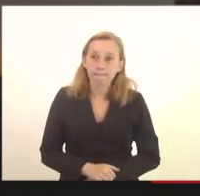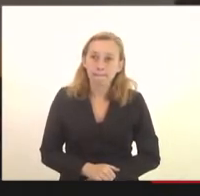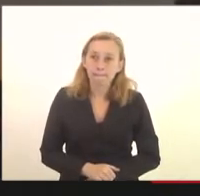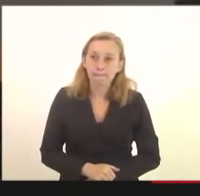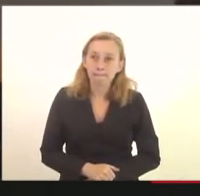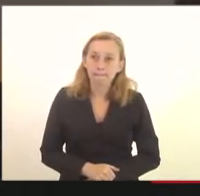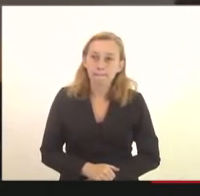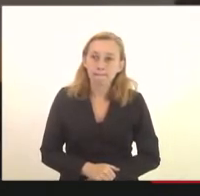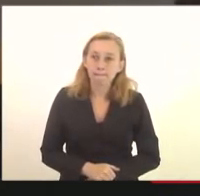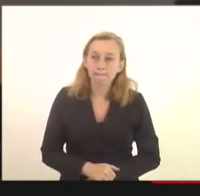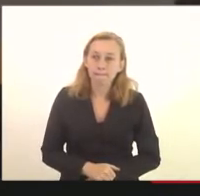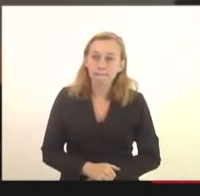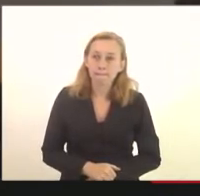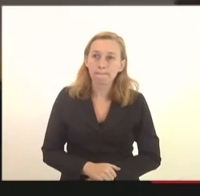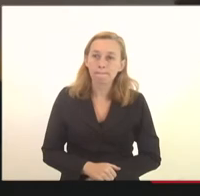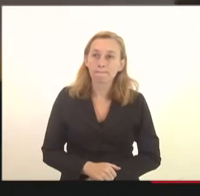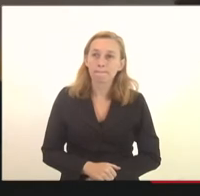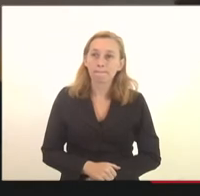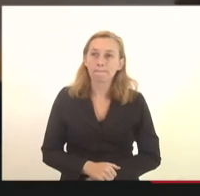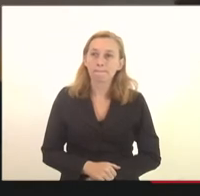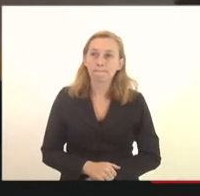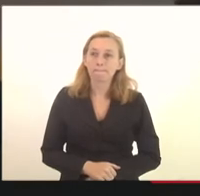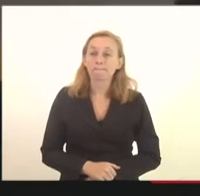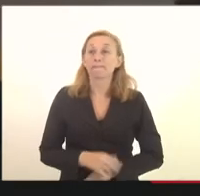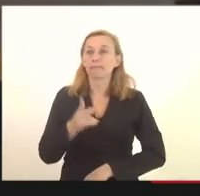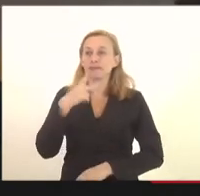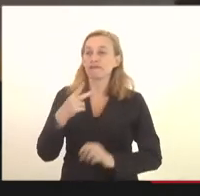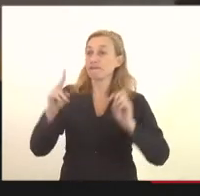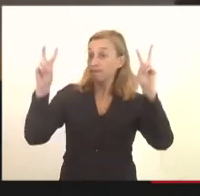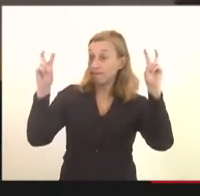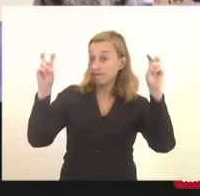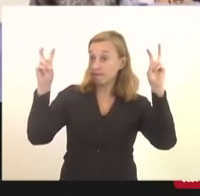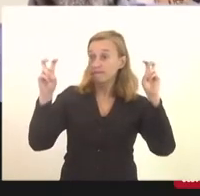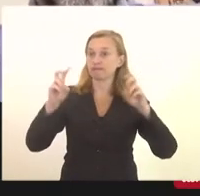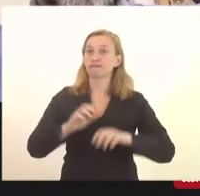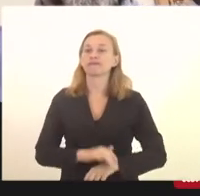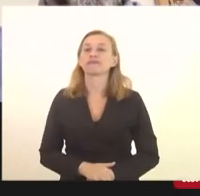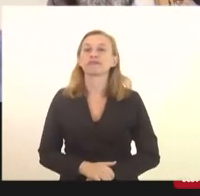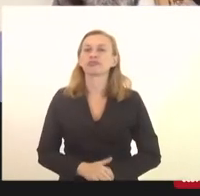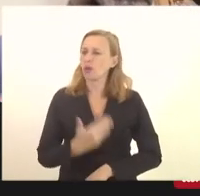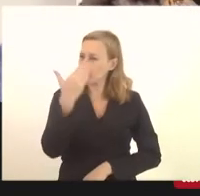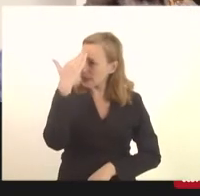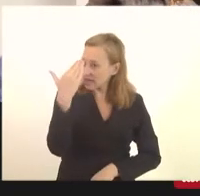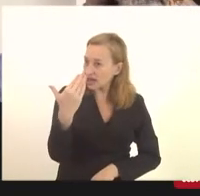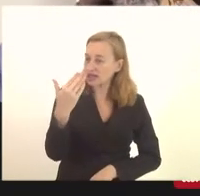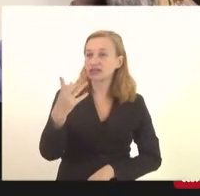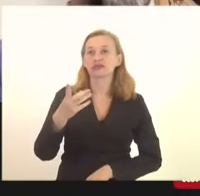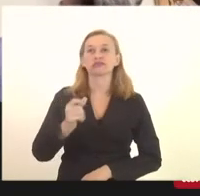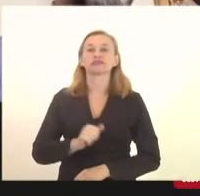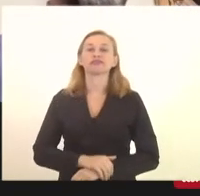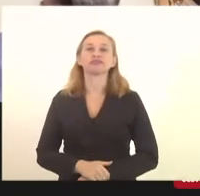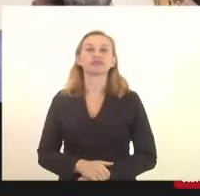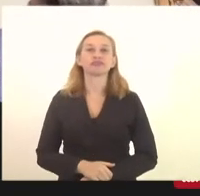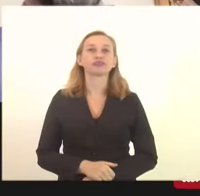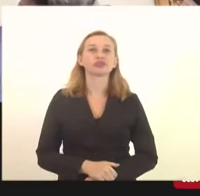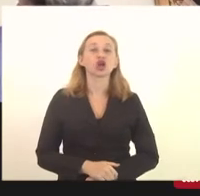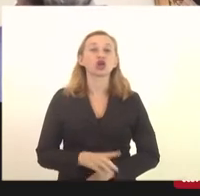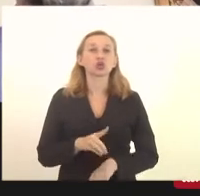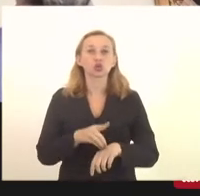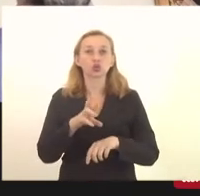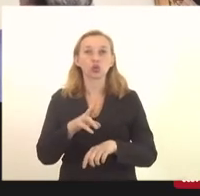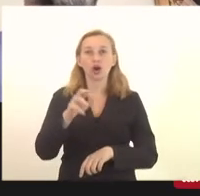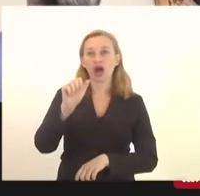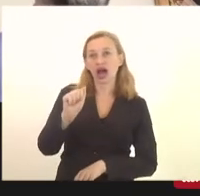muito maior aqui no Brasil para falar sobre isso. Te agradeço, doutor Jonas. Doutor Alex